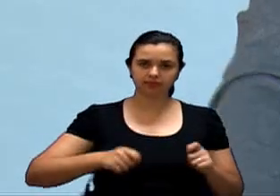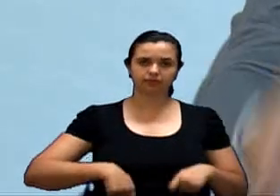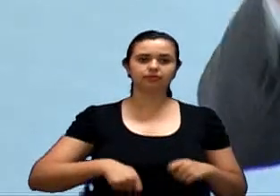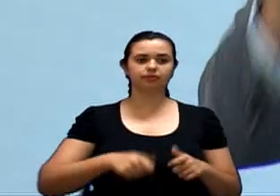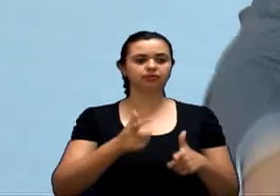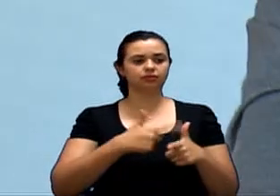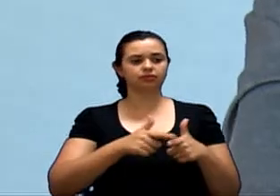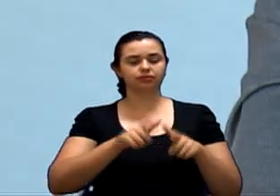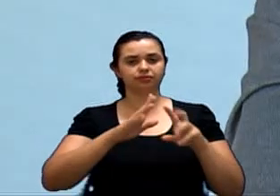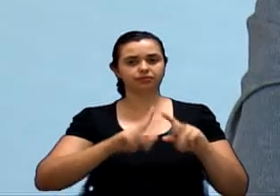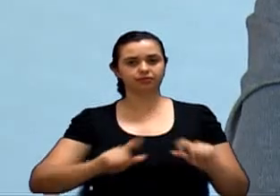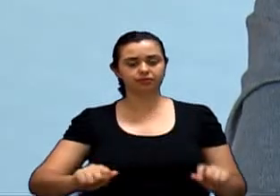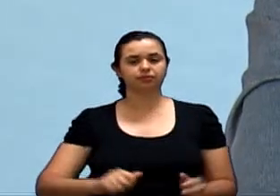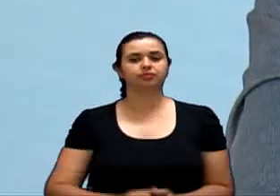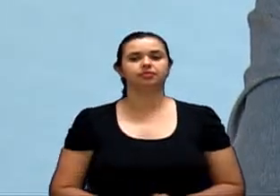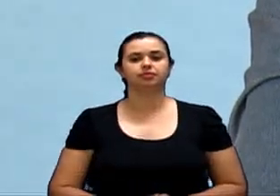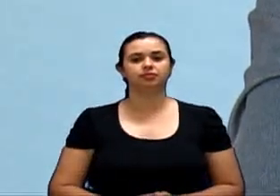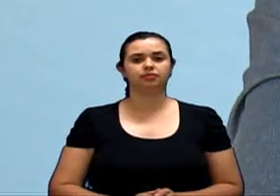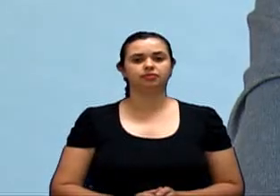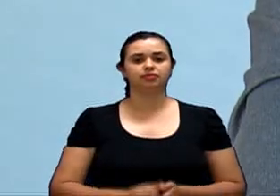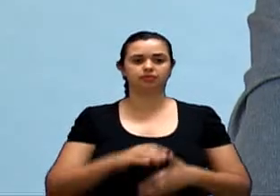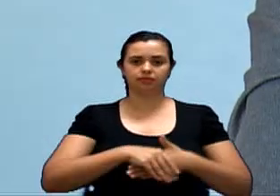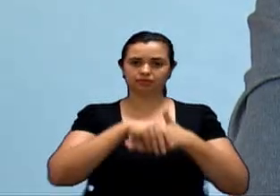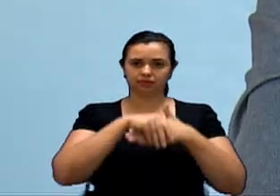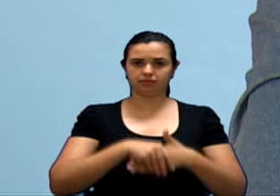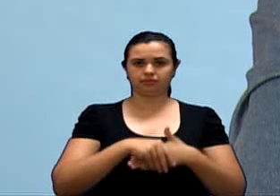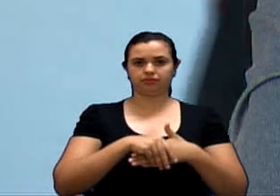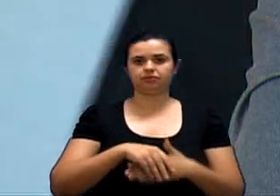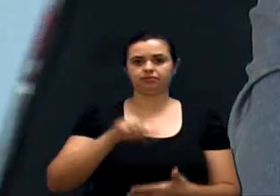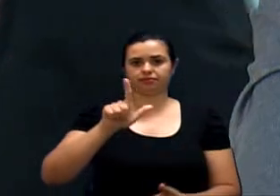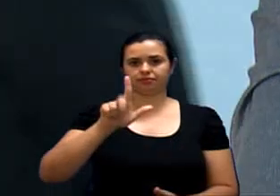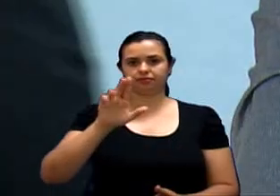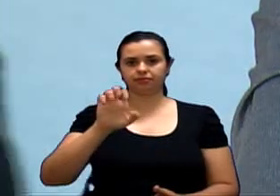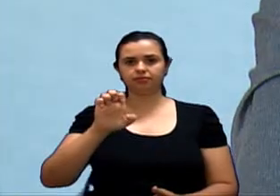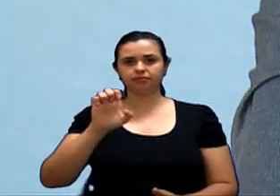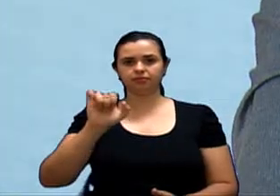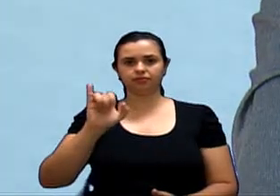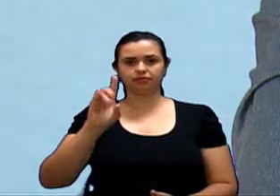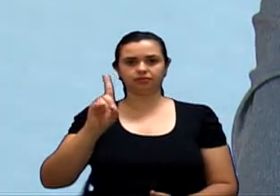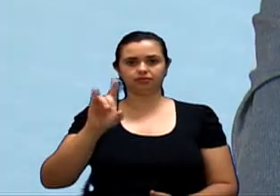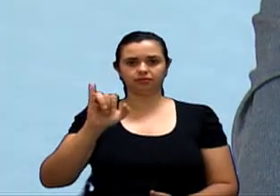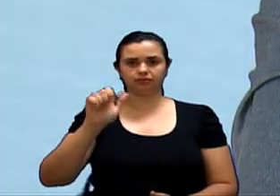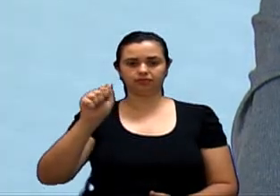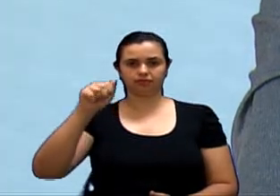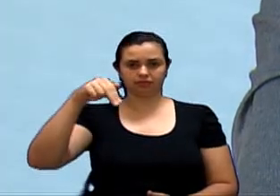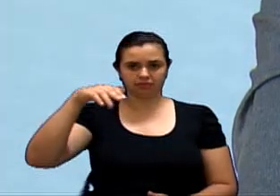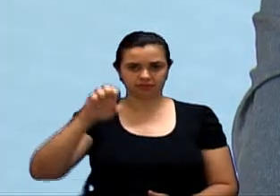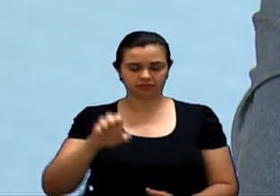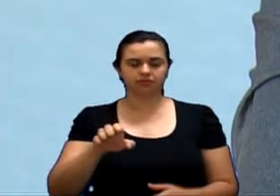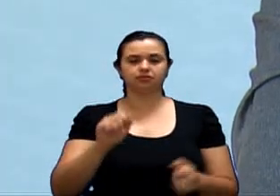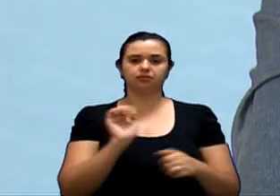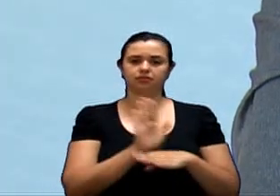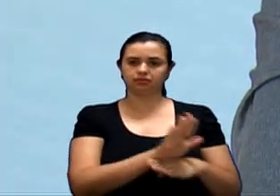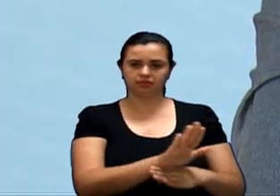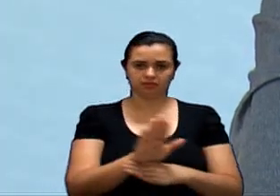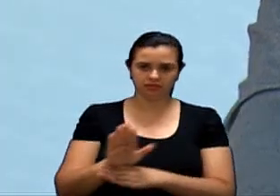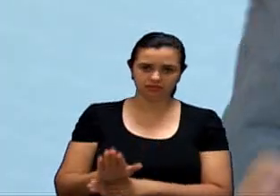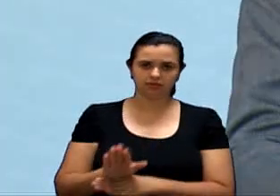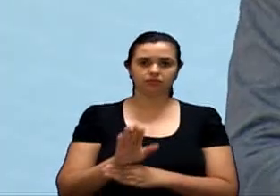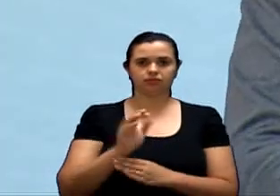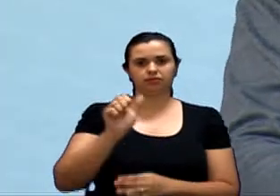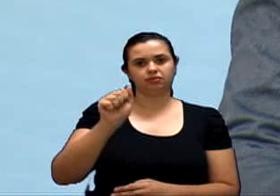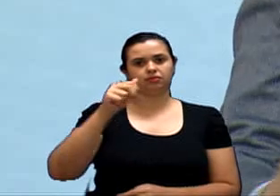quero cumprimentar a Lidiane aí da APAE, todos os alunos, alunas, são assistidos pela APAE de Sorocaba.